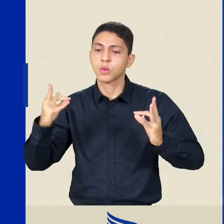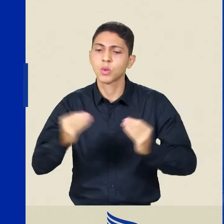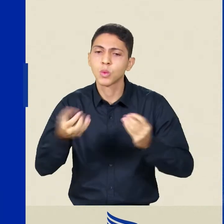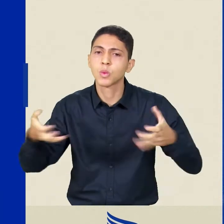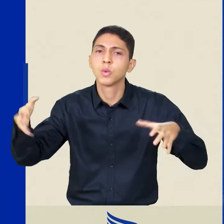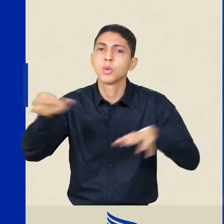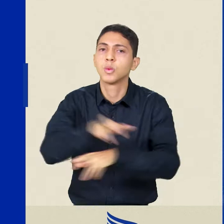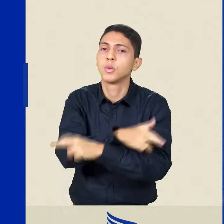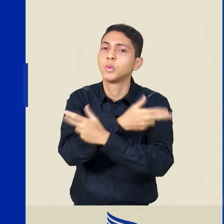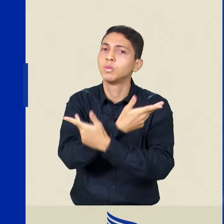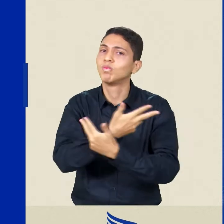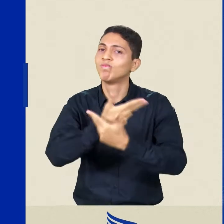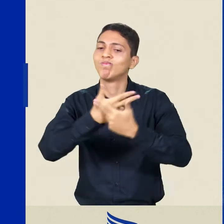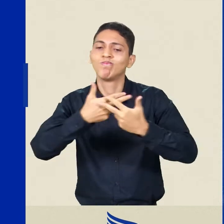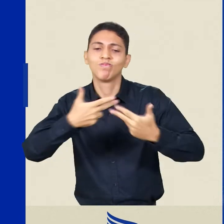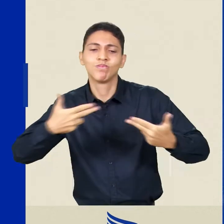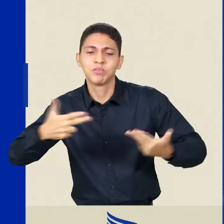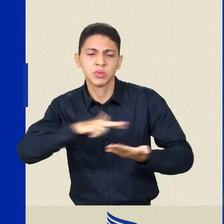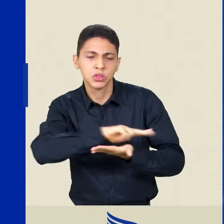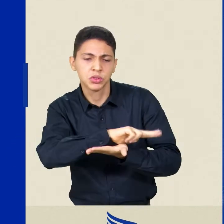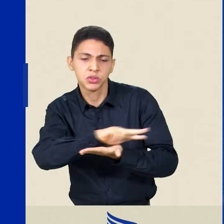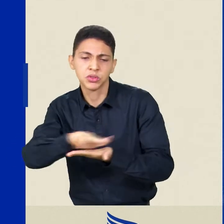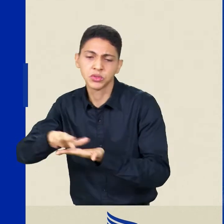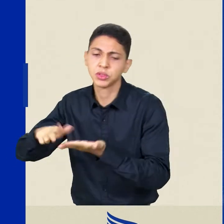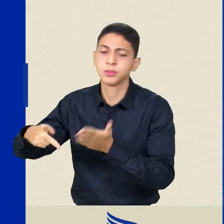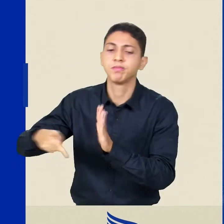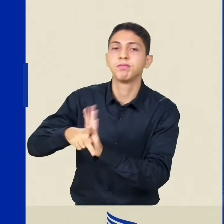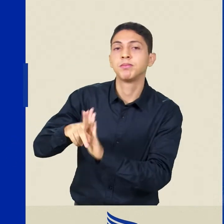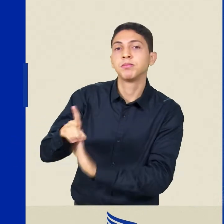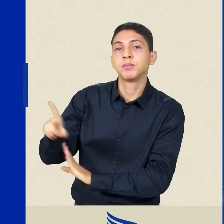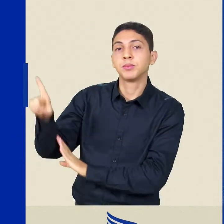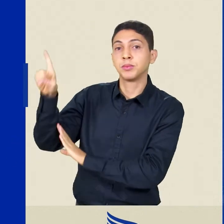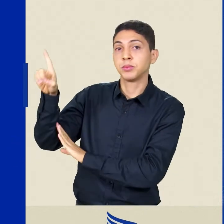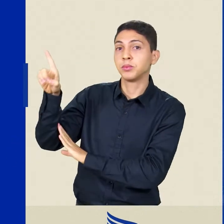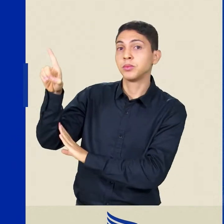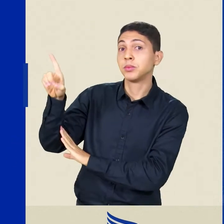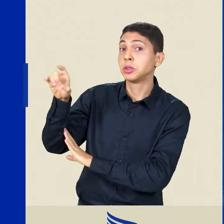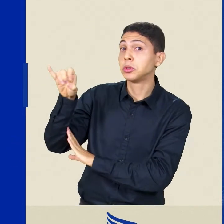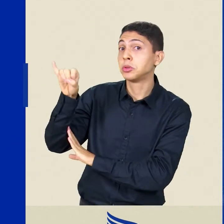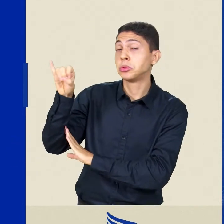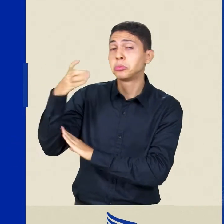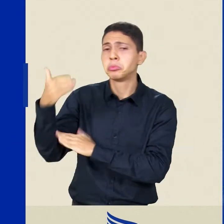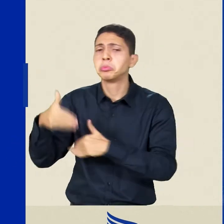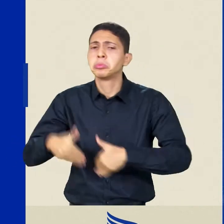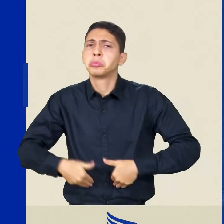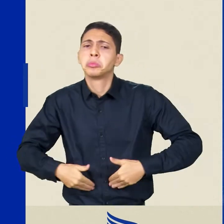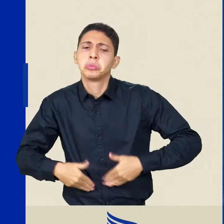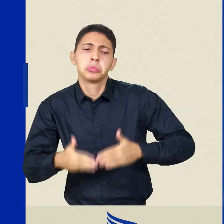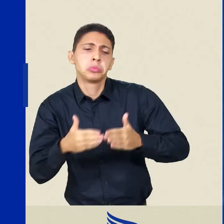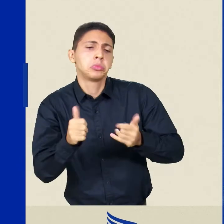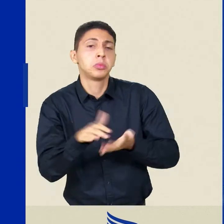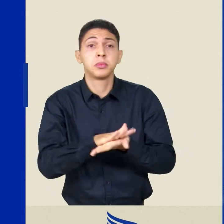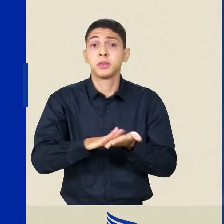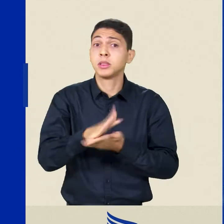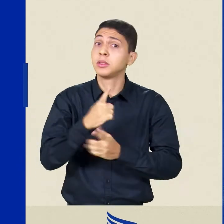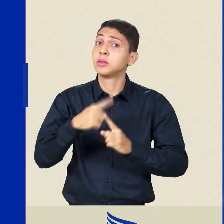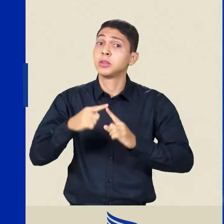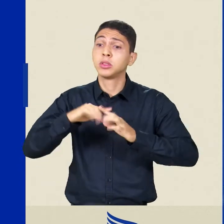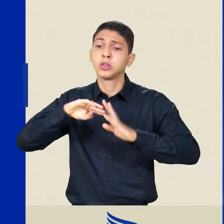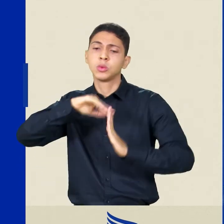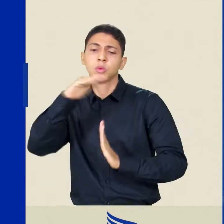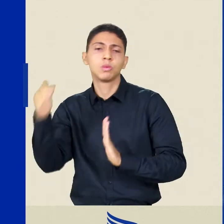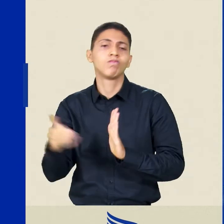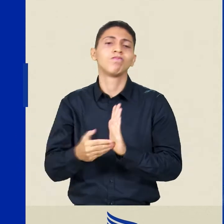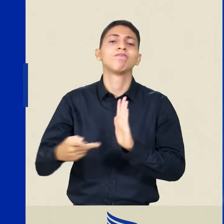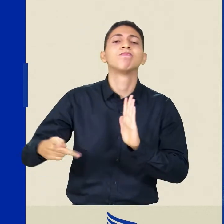e as alimárias aos milhares sobre as montanhas. Se eu tivesse fome, não tu diria, pois o mundo é meu e tudo